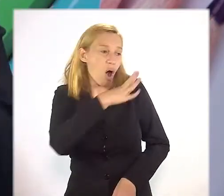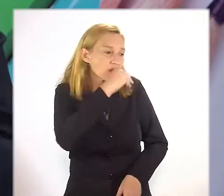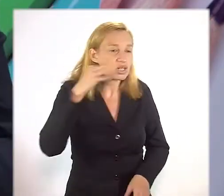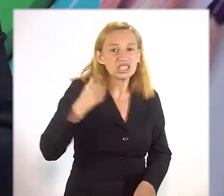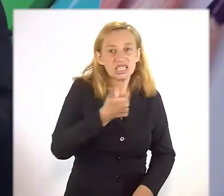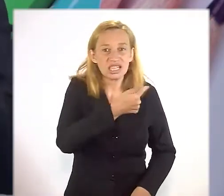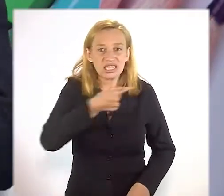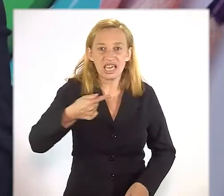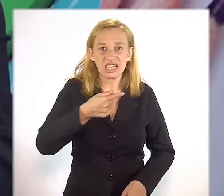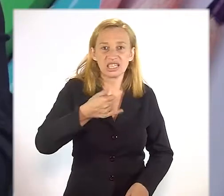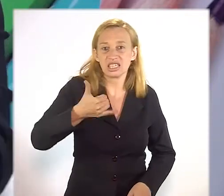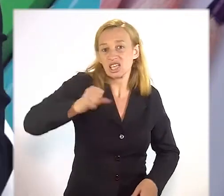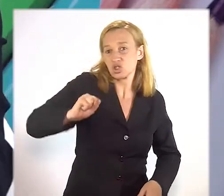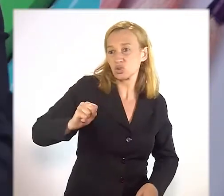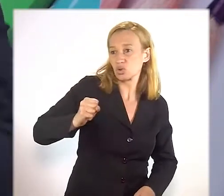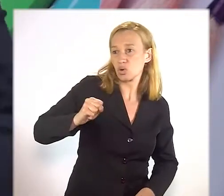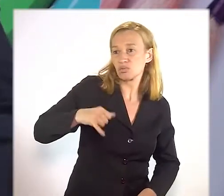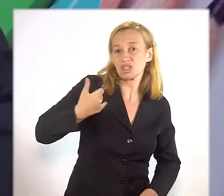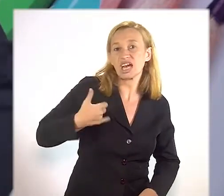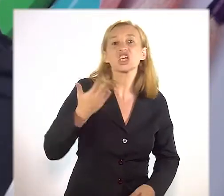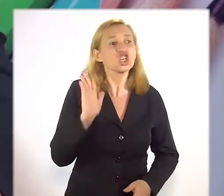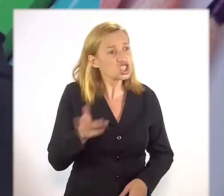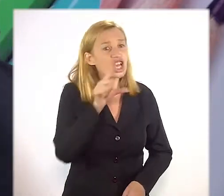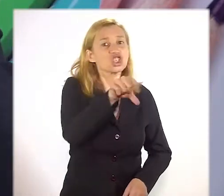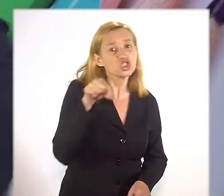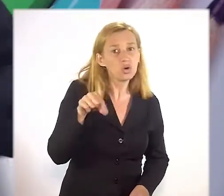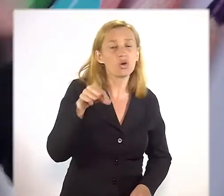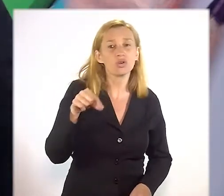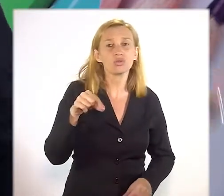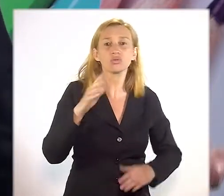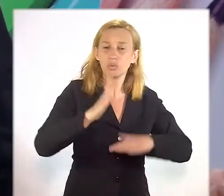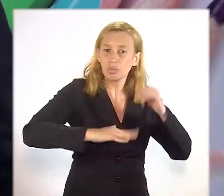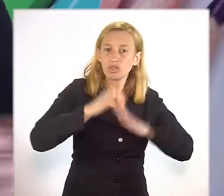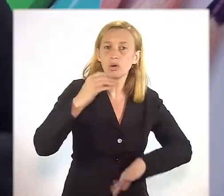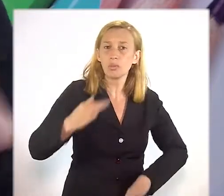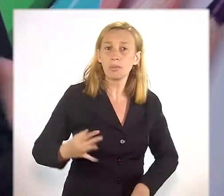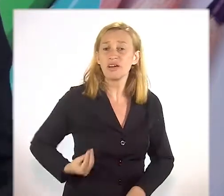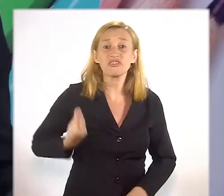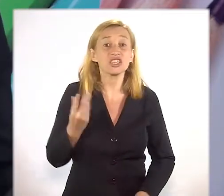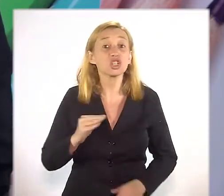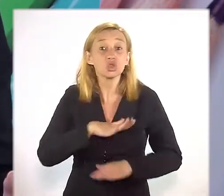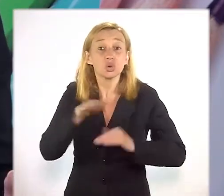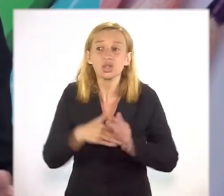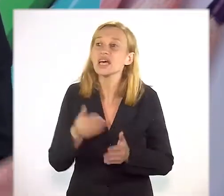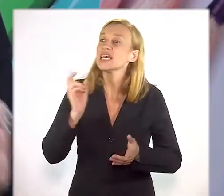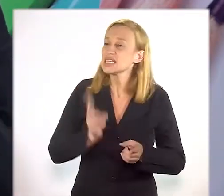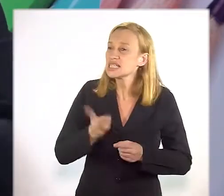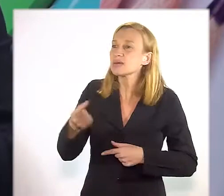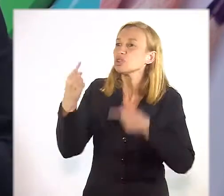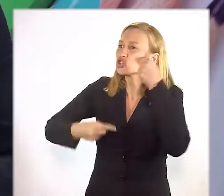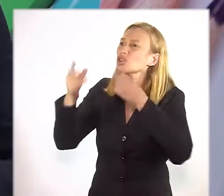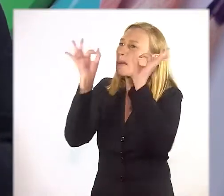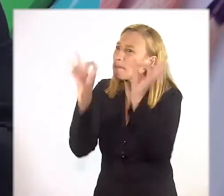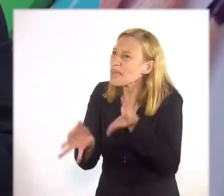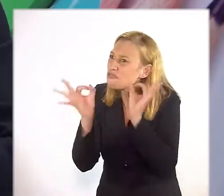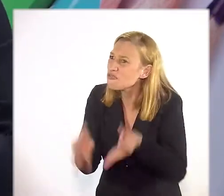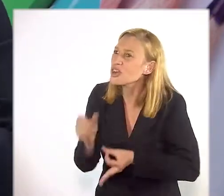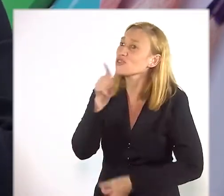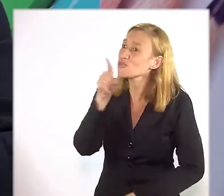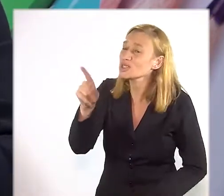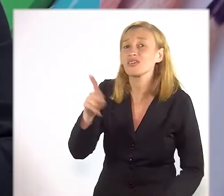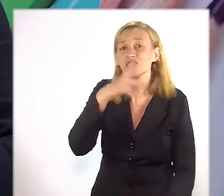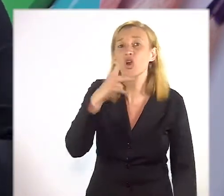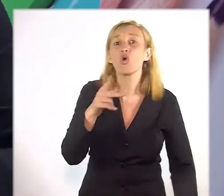um adolescente de 17 anos, 18, já escolhe uma profissão para a vida inteira? A gente sempre discute isso aqui e é perfeito o que você